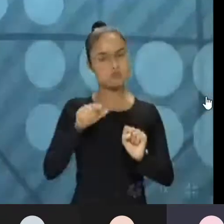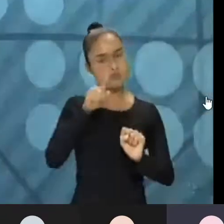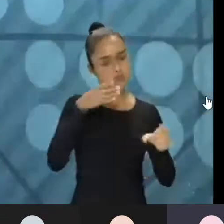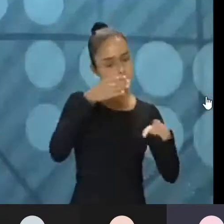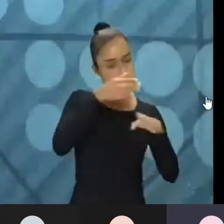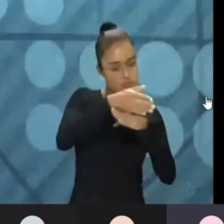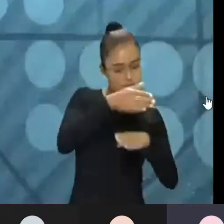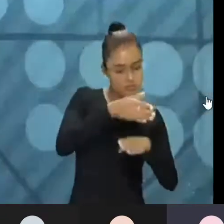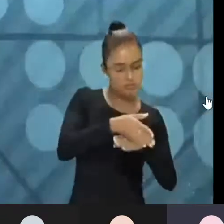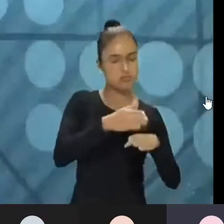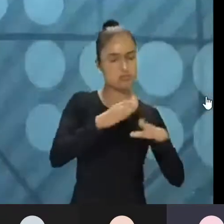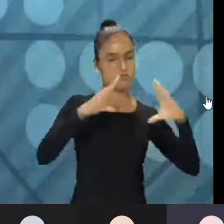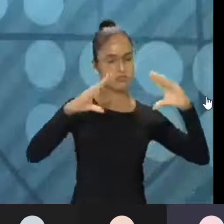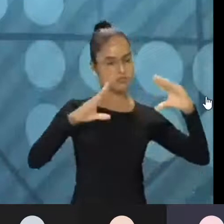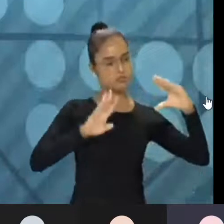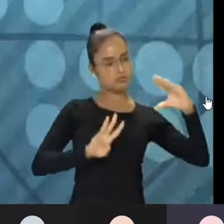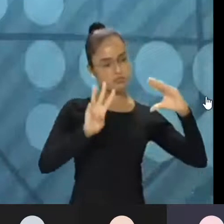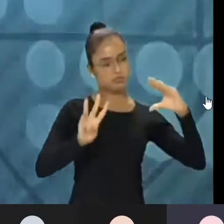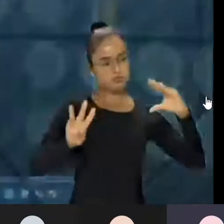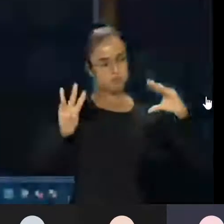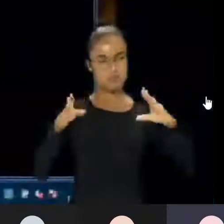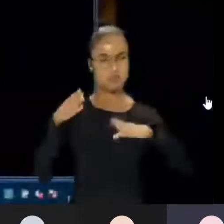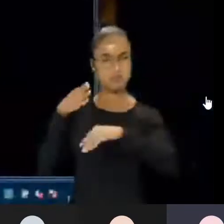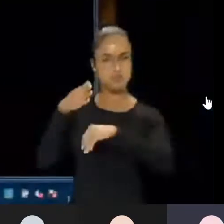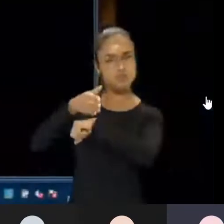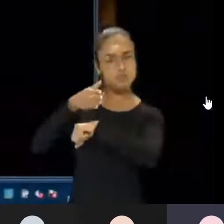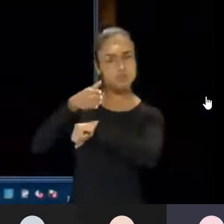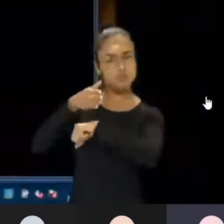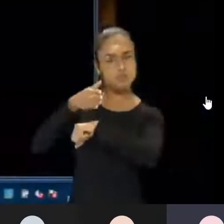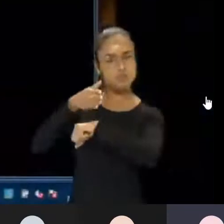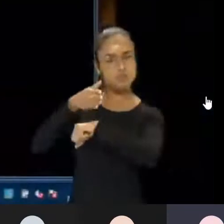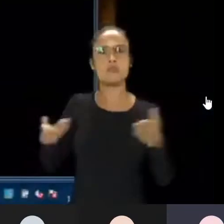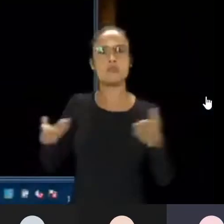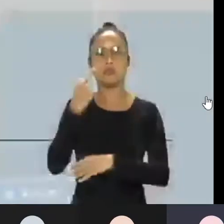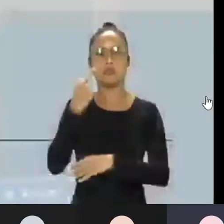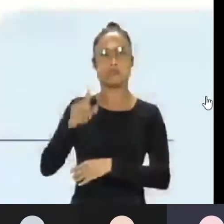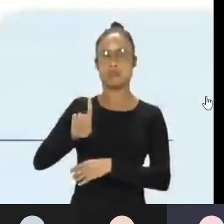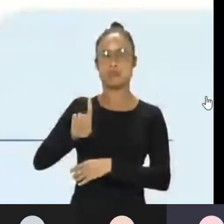fazer a utilização na versão demo. Acompanhe no slide. Então, para você